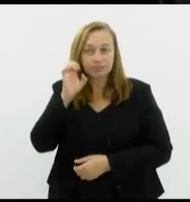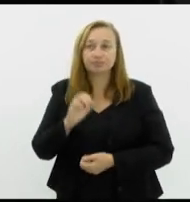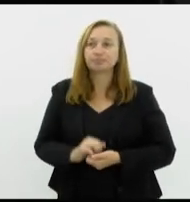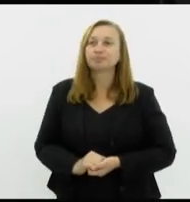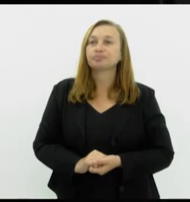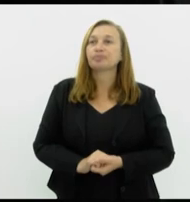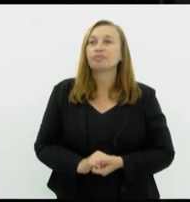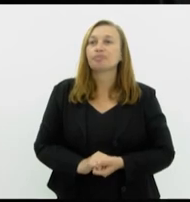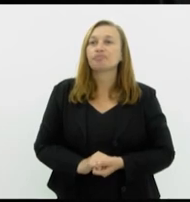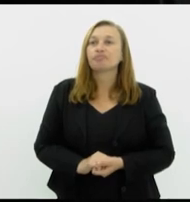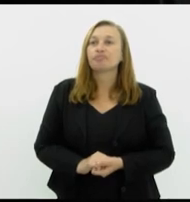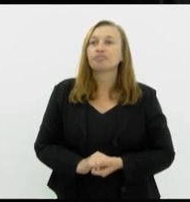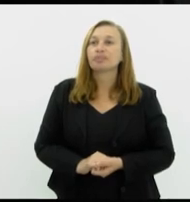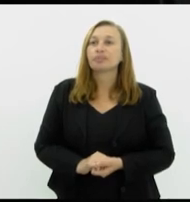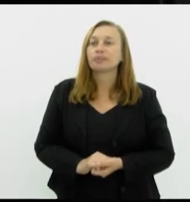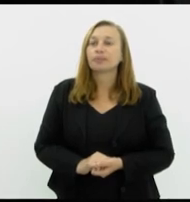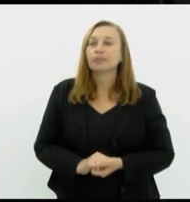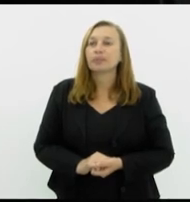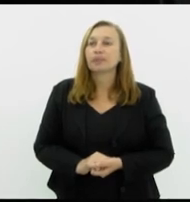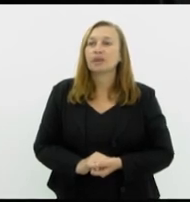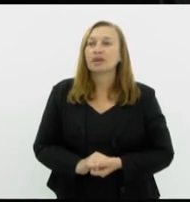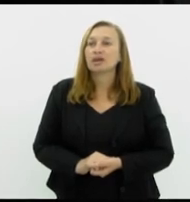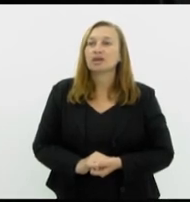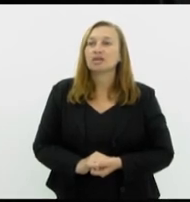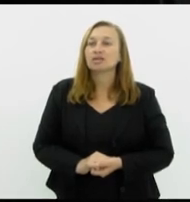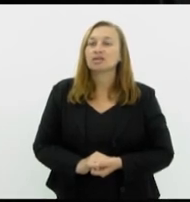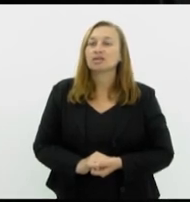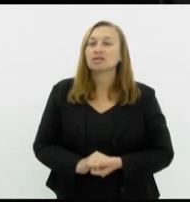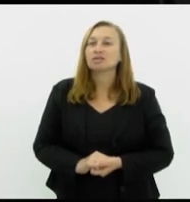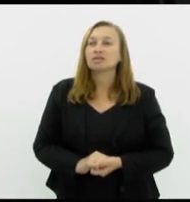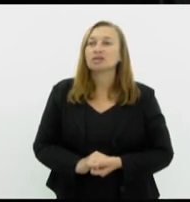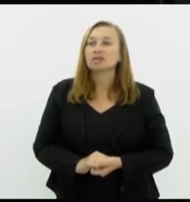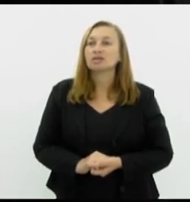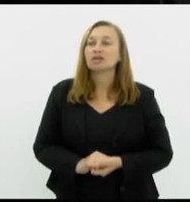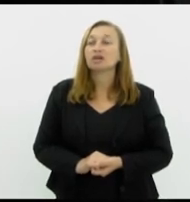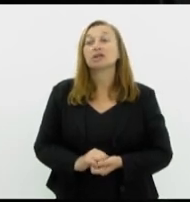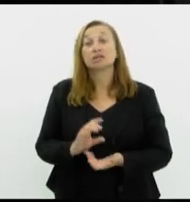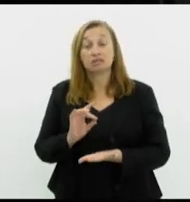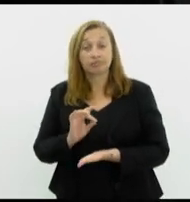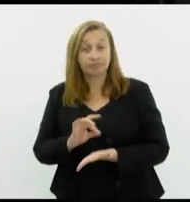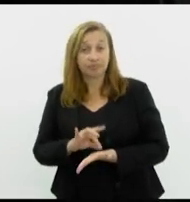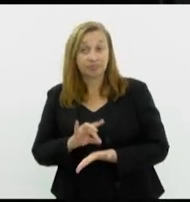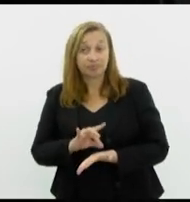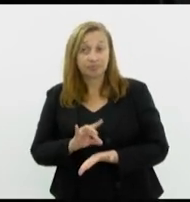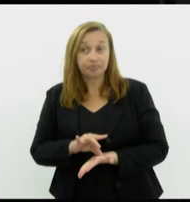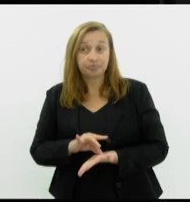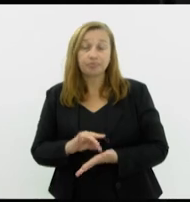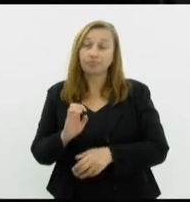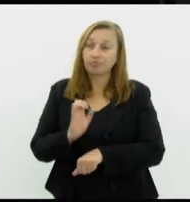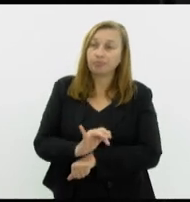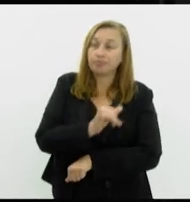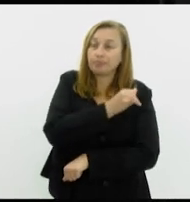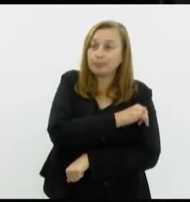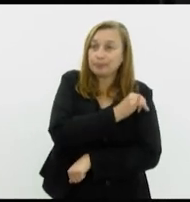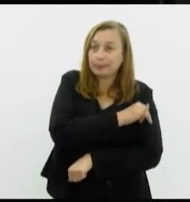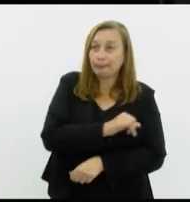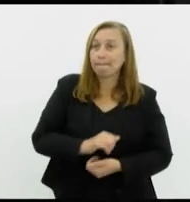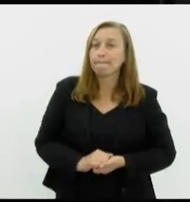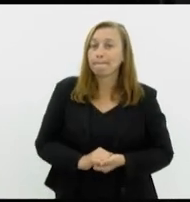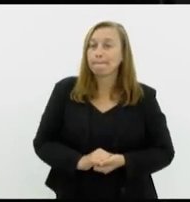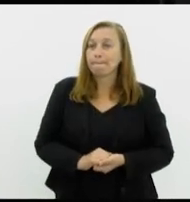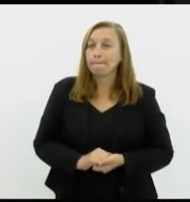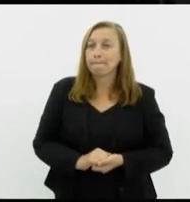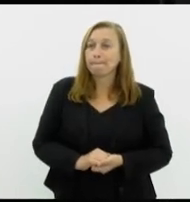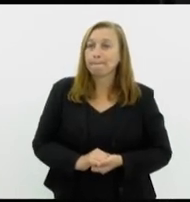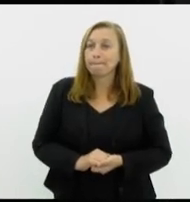Takemoto, está em curso. E, a bem da verdade, o Estado do Rio de Janeiro